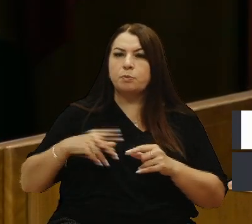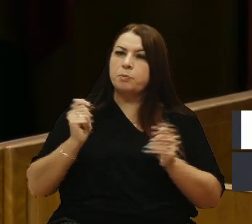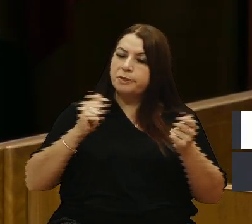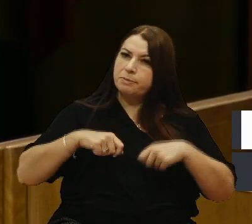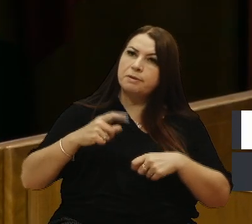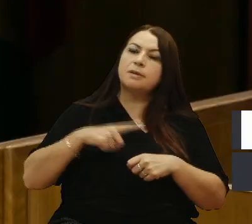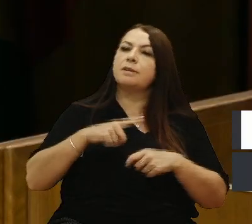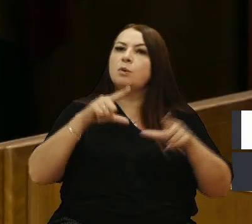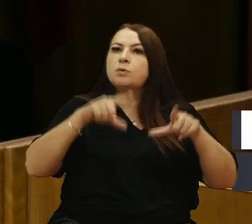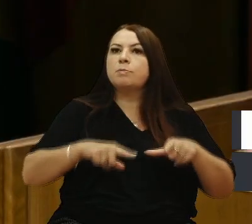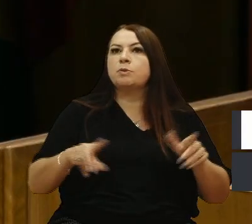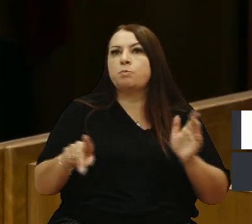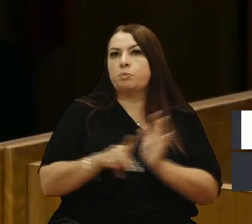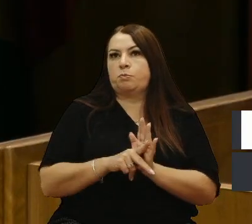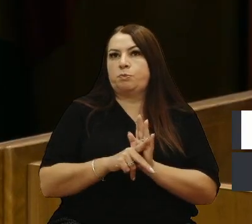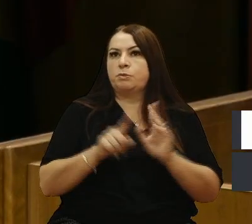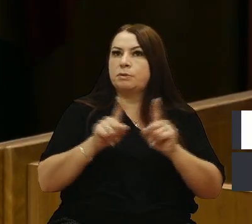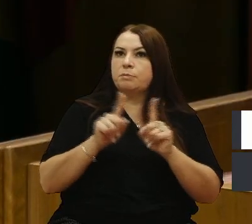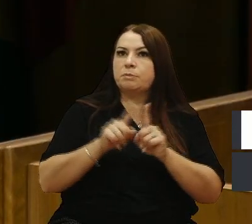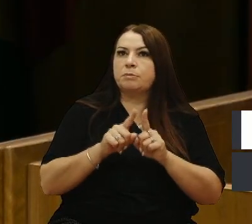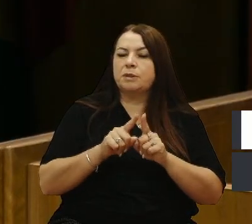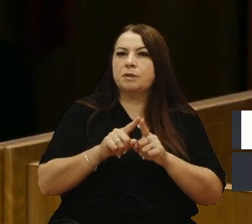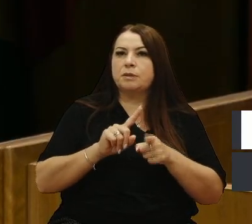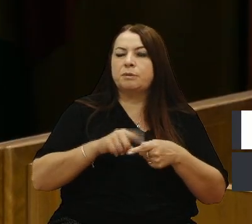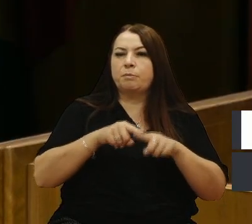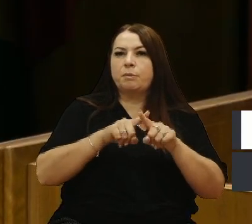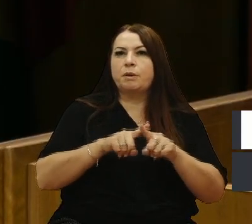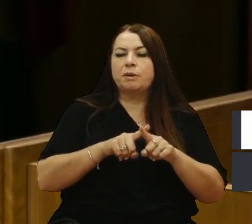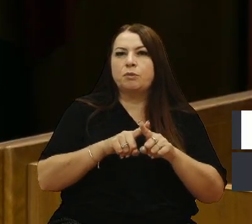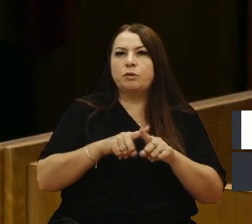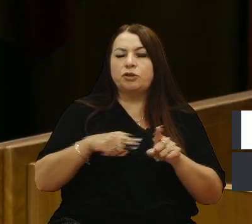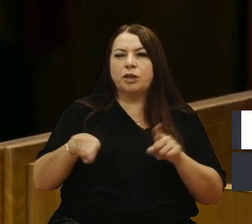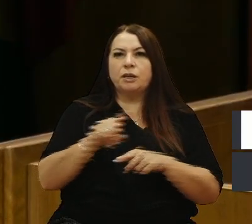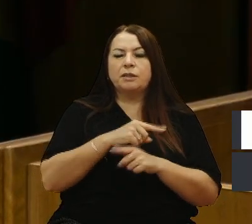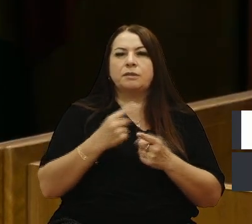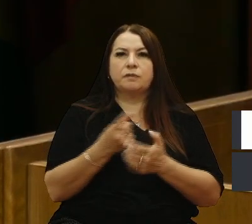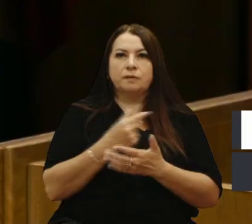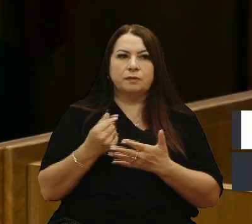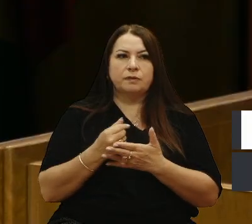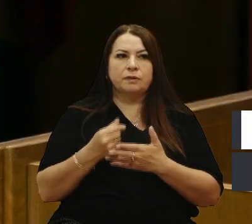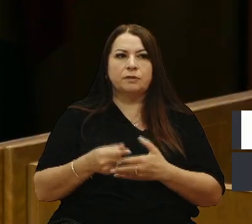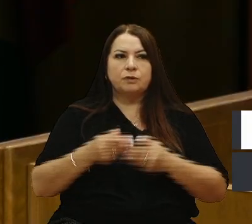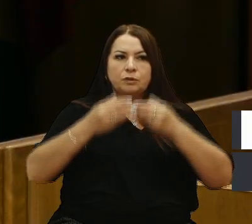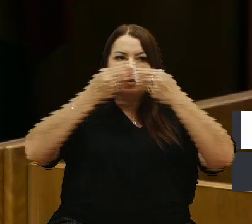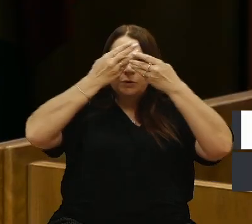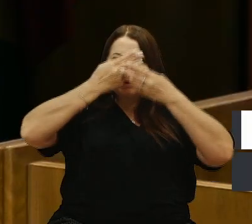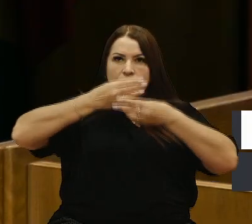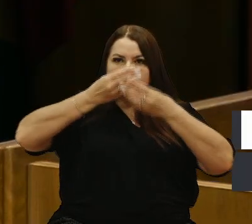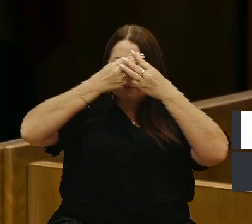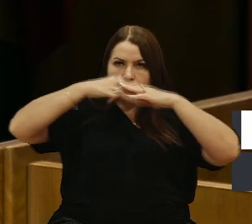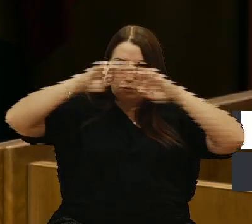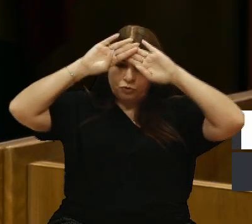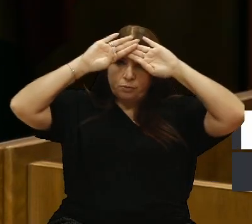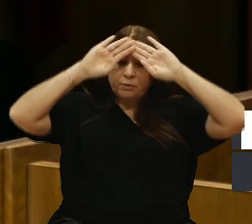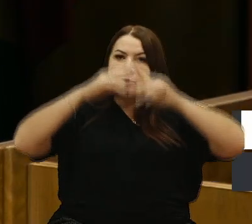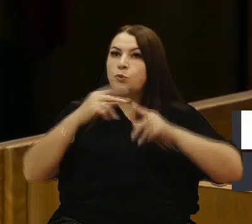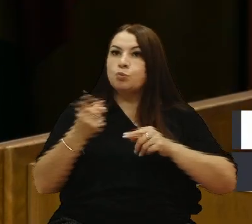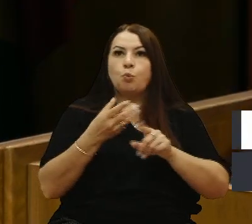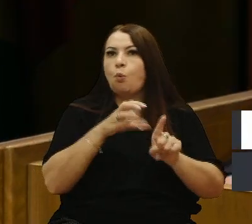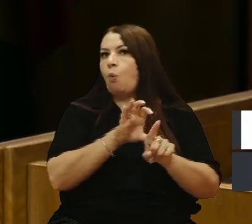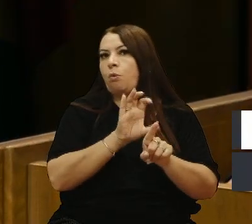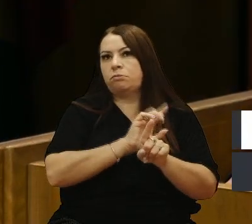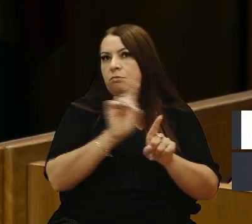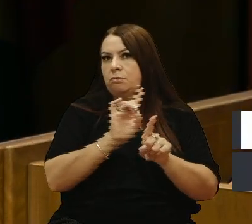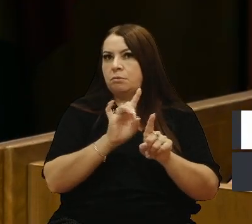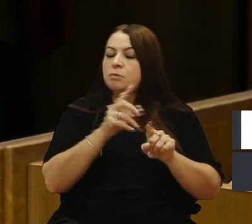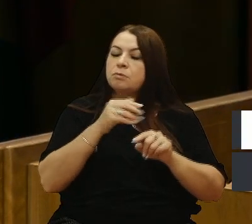gente ter um espaço, assim como tem o Parque dos Orixás, assim como foi concedido esse espaço. E eu não sou contra. Eu sou a única coisa